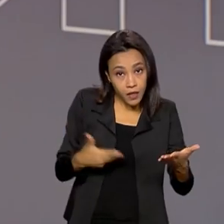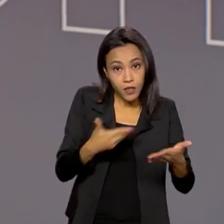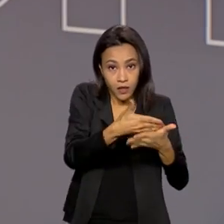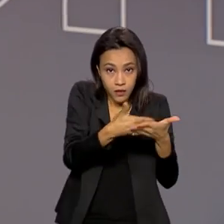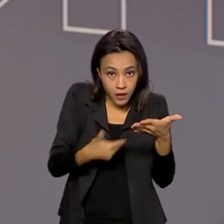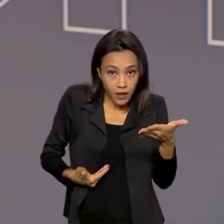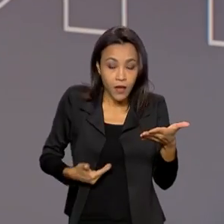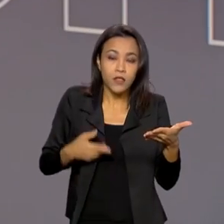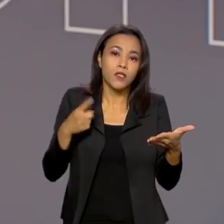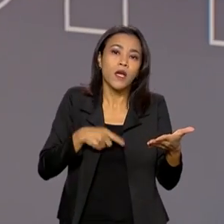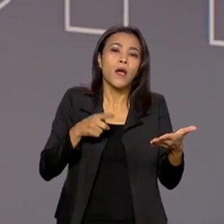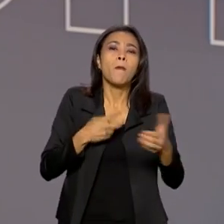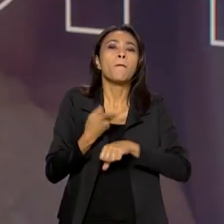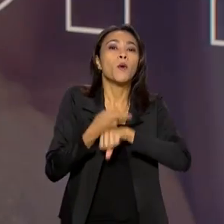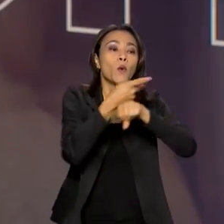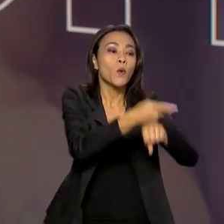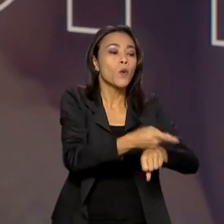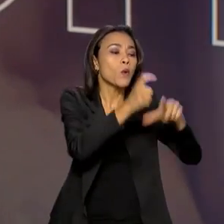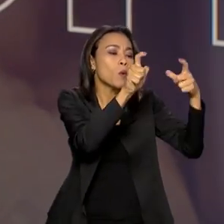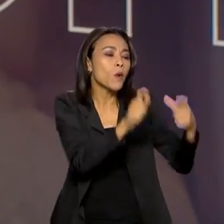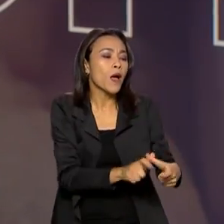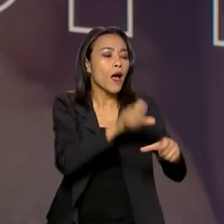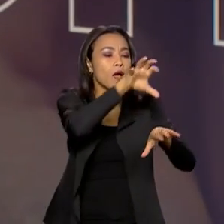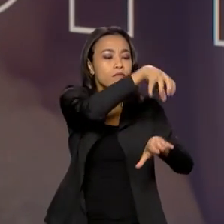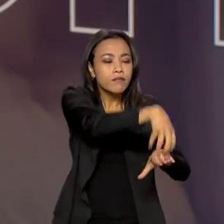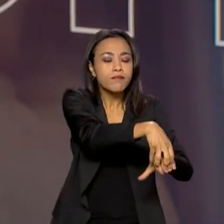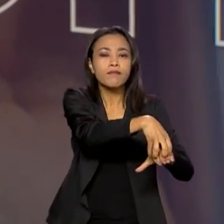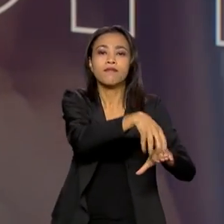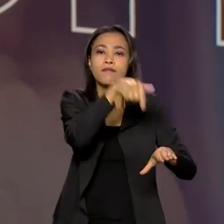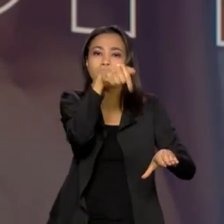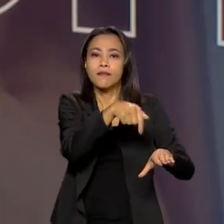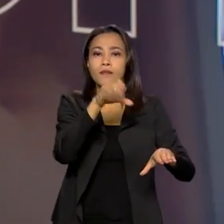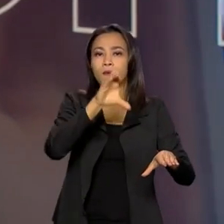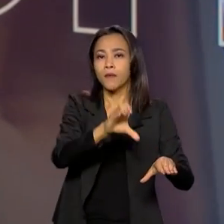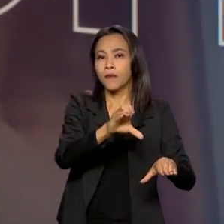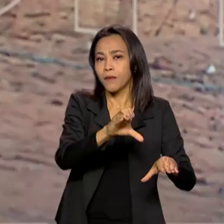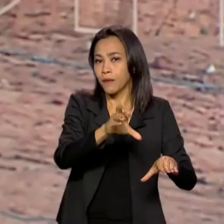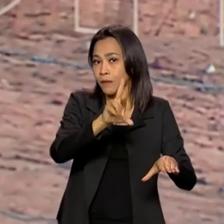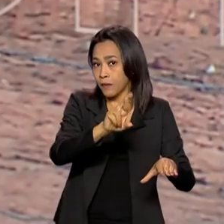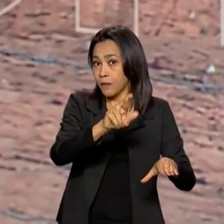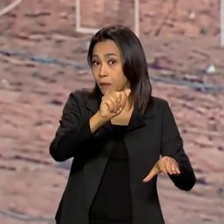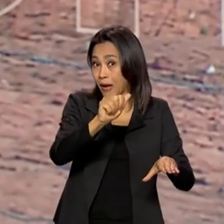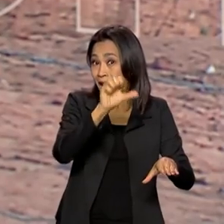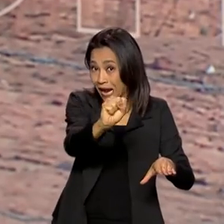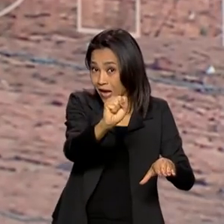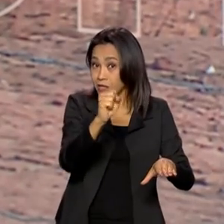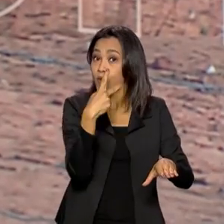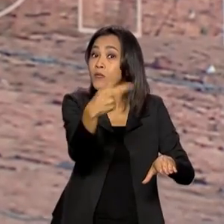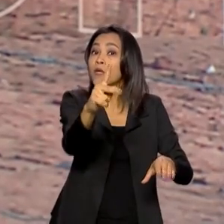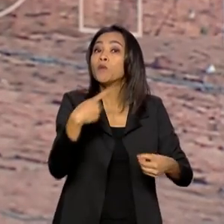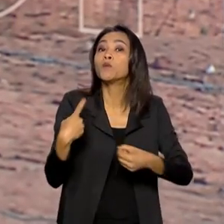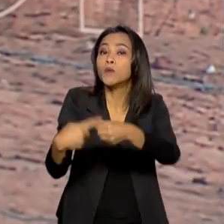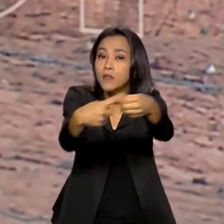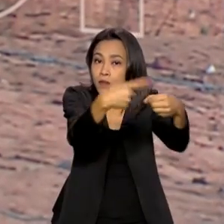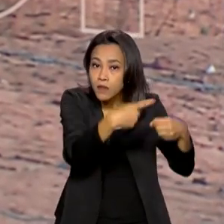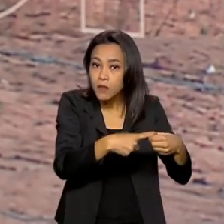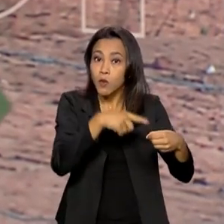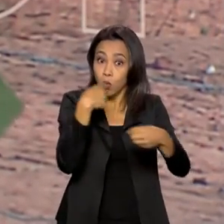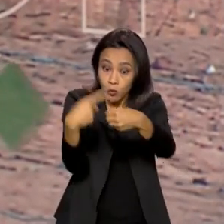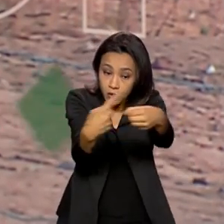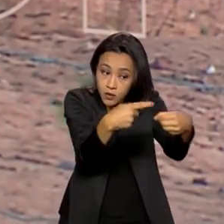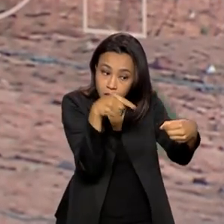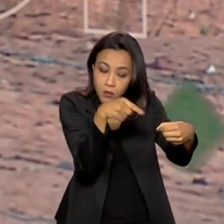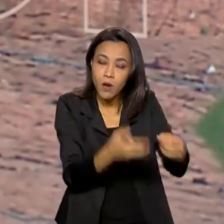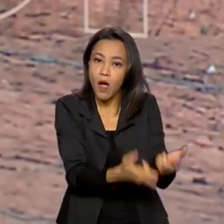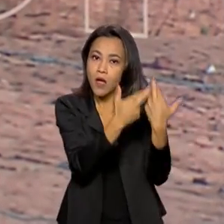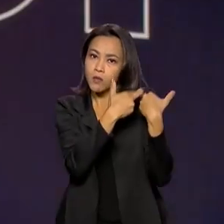citou se dirige a um posto de atendimento ou um centro de referência da Assistência Social um crar de seu município o município fica responsável